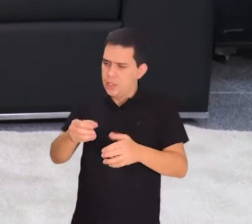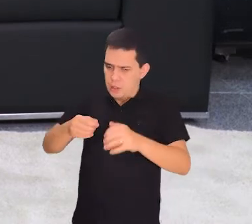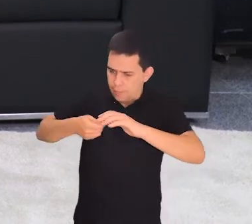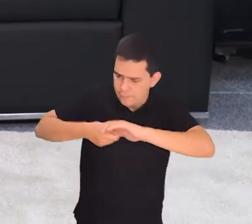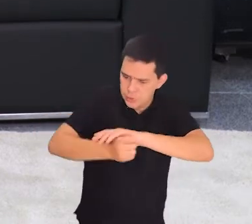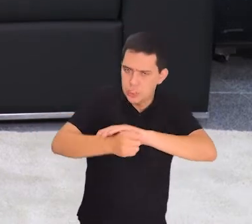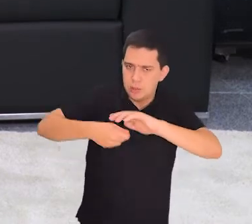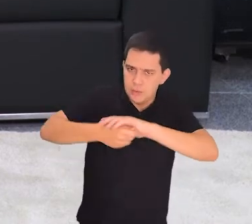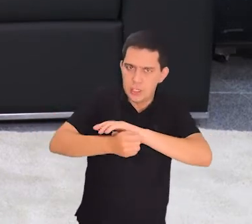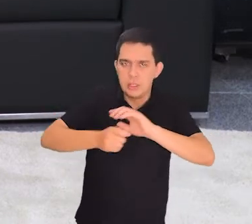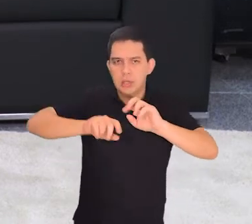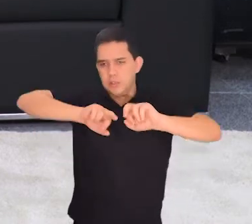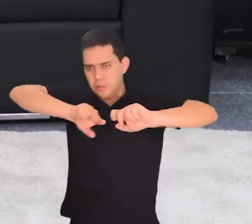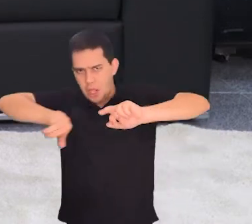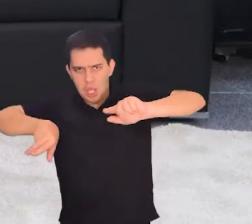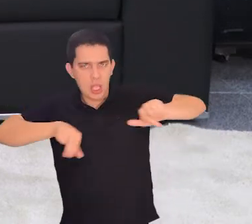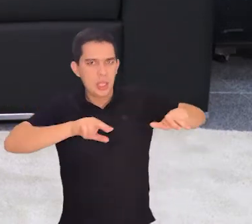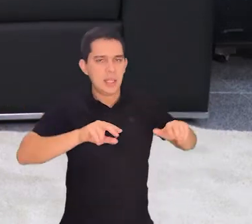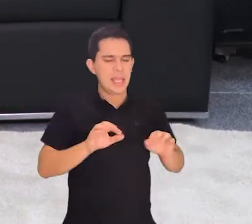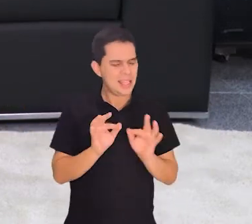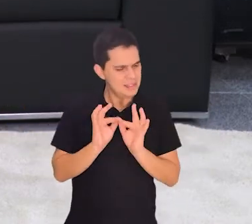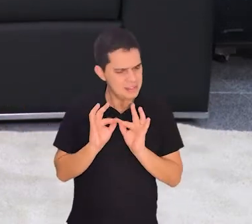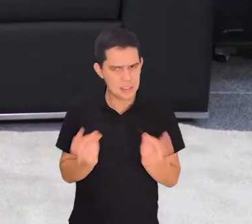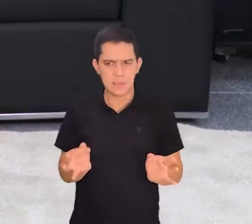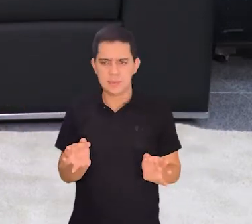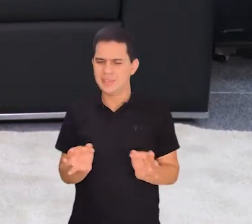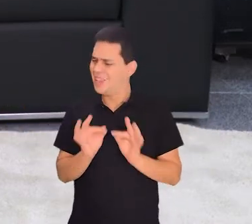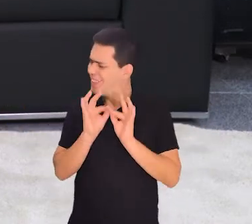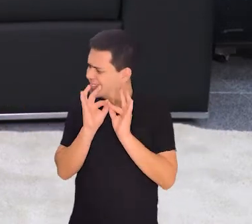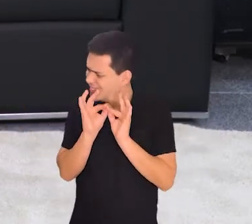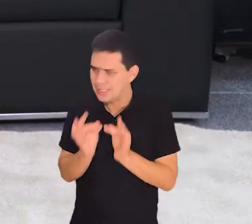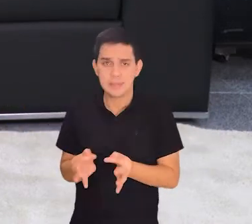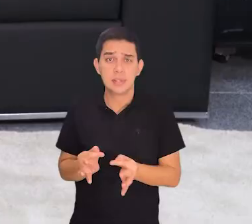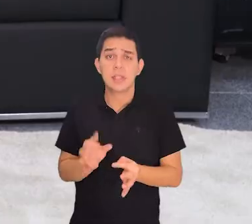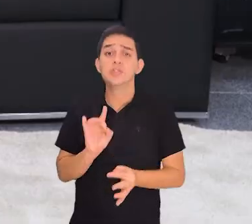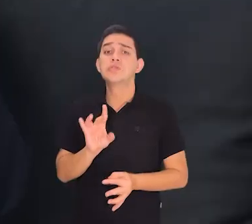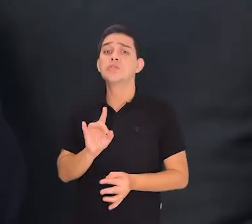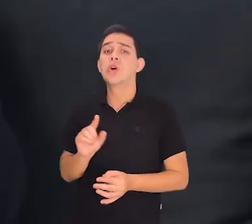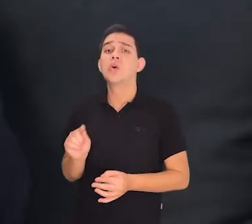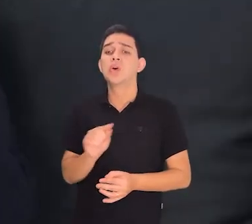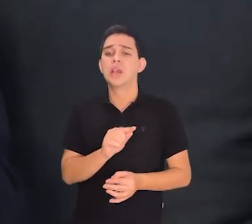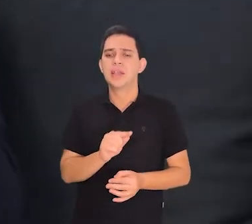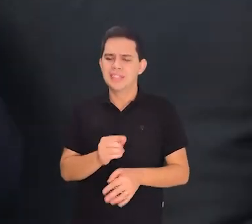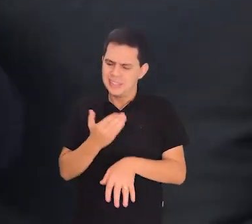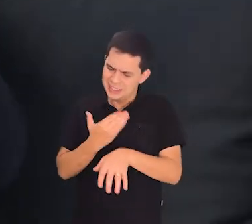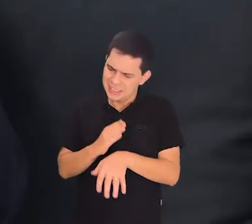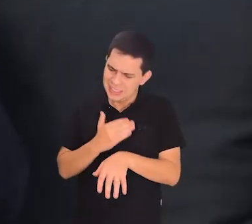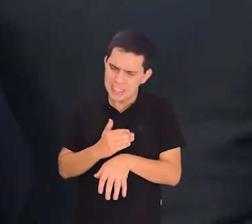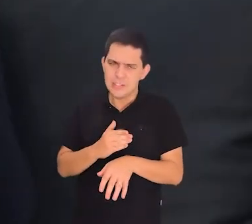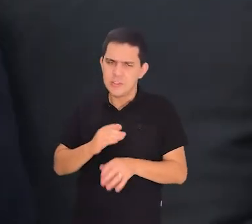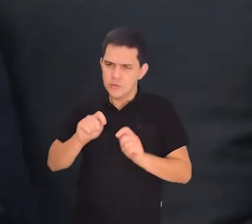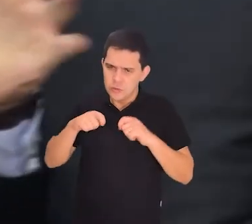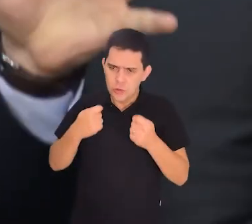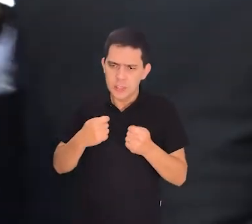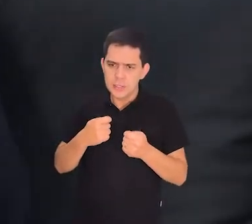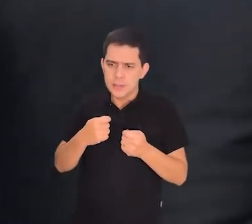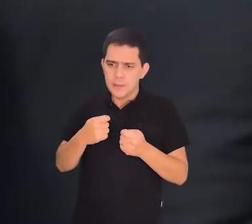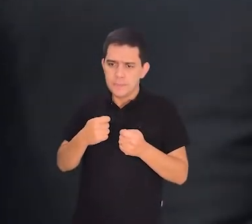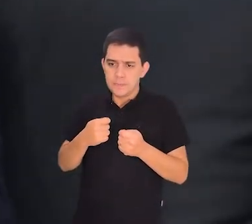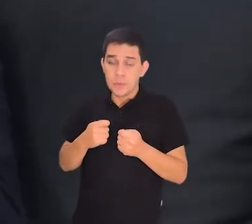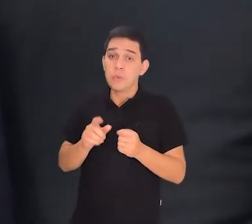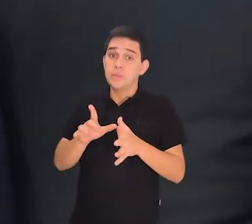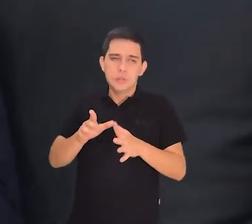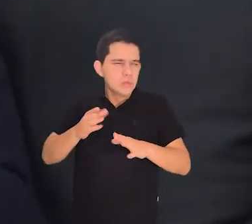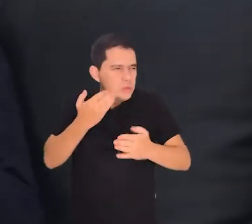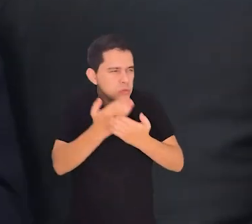investir em renda variável, é simples. É muito simples. Basta que a pessoa realmente se dedique ali e procure o conhecimento